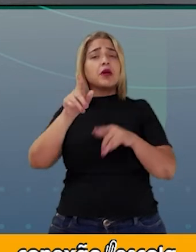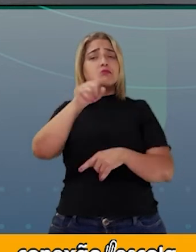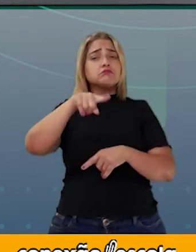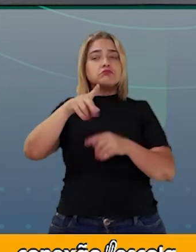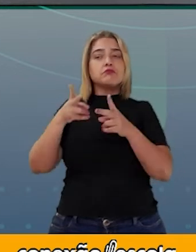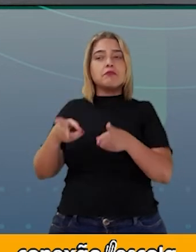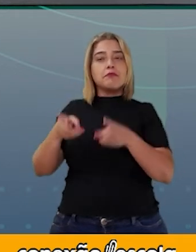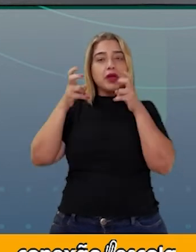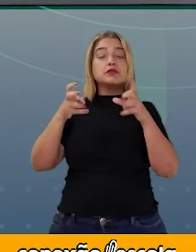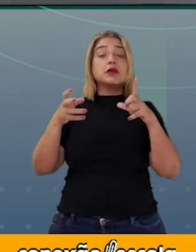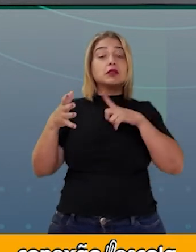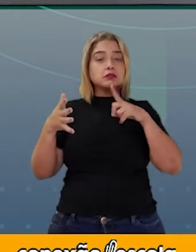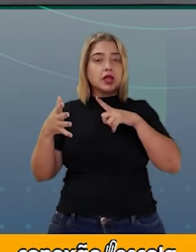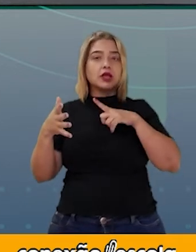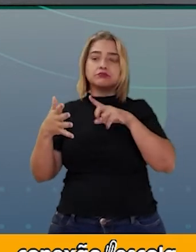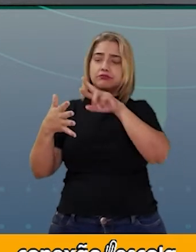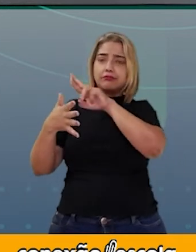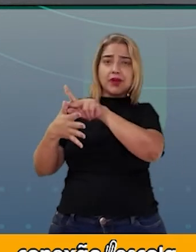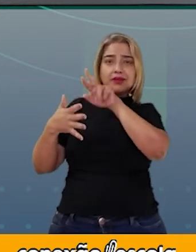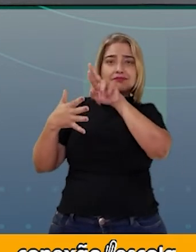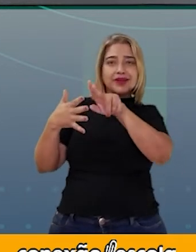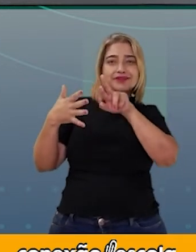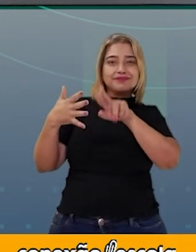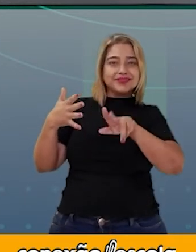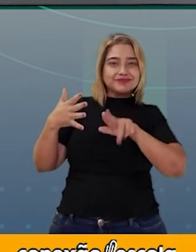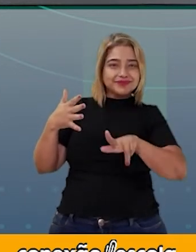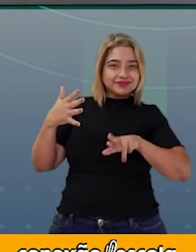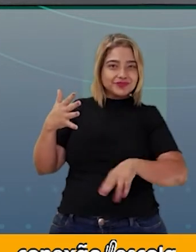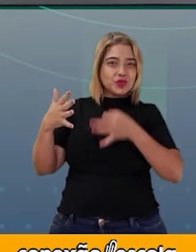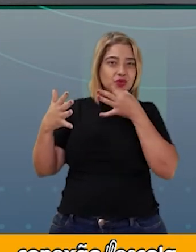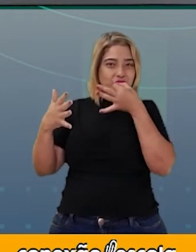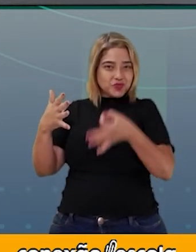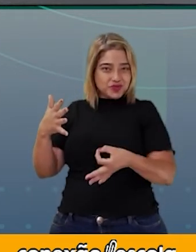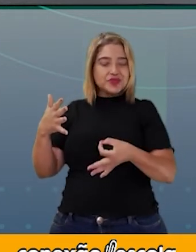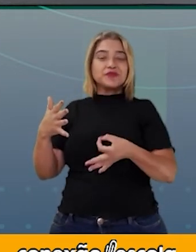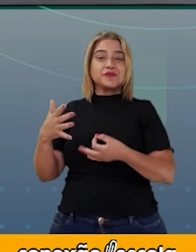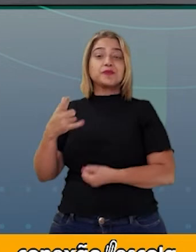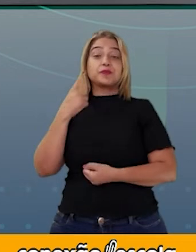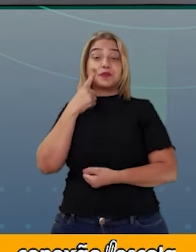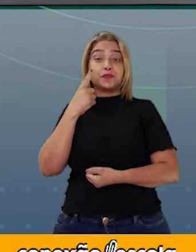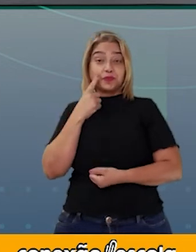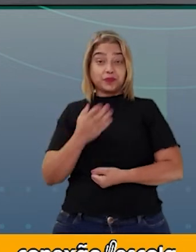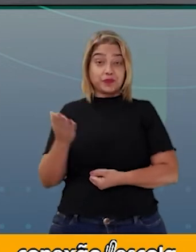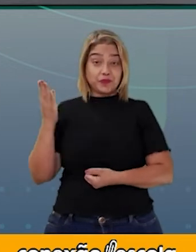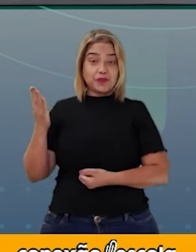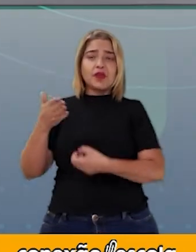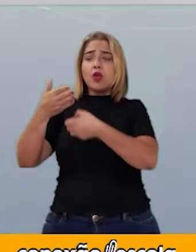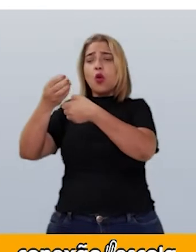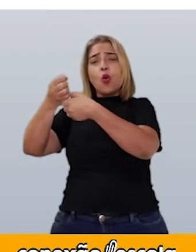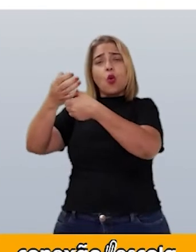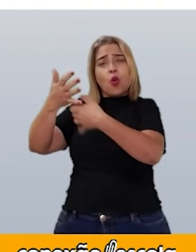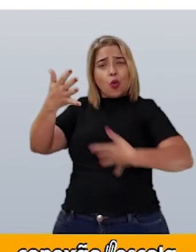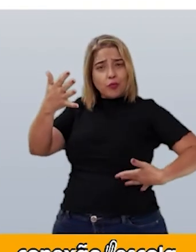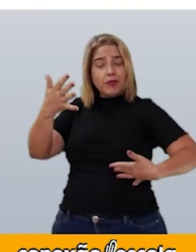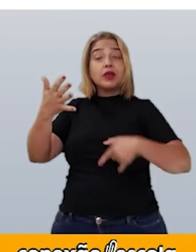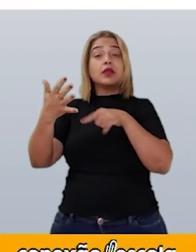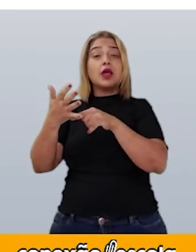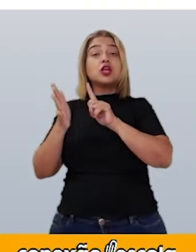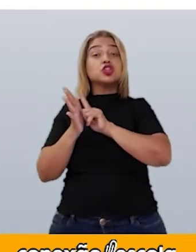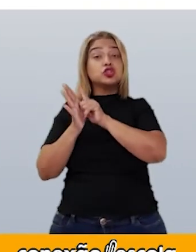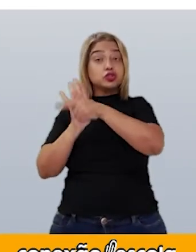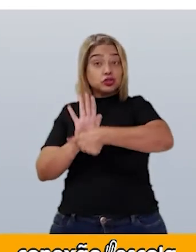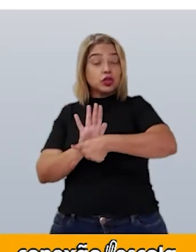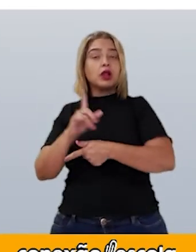alguns deles apontam para caminhos bem opostos. O comentário é um gênero amplamente divulgado nas